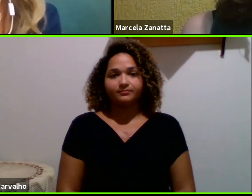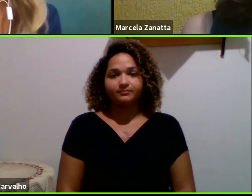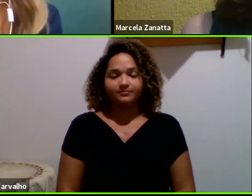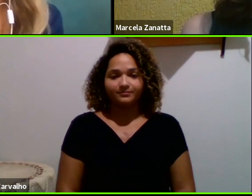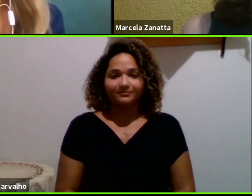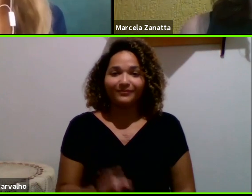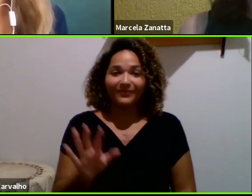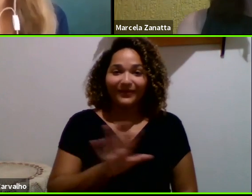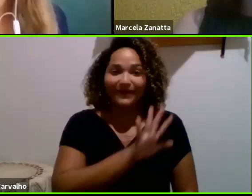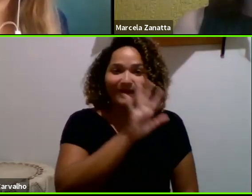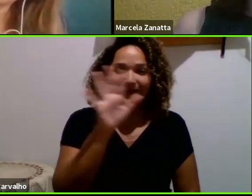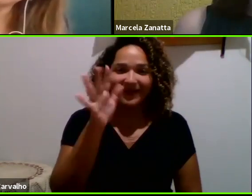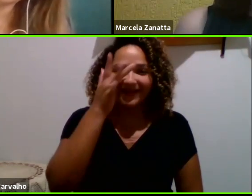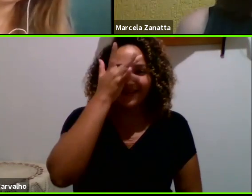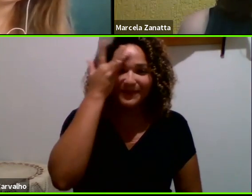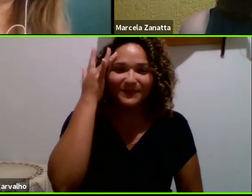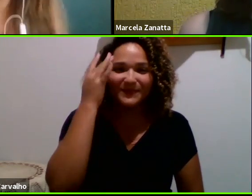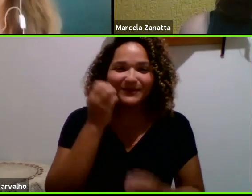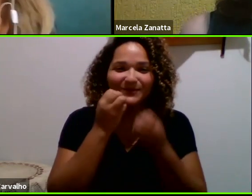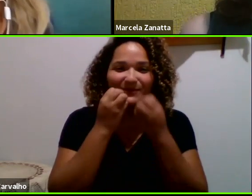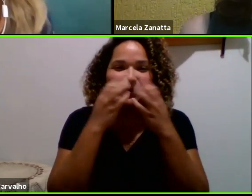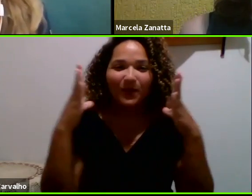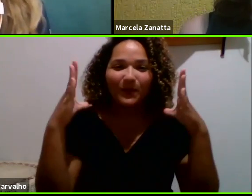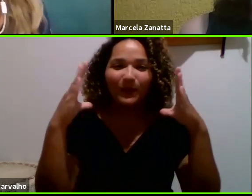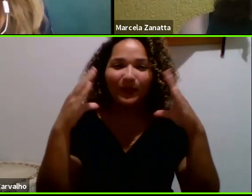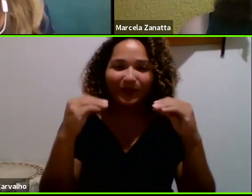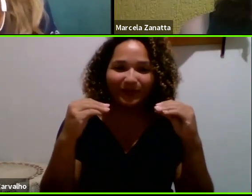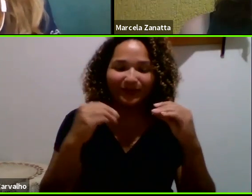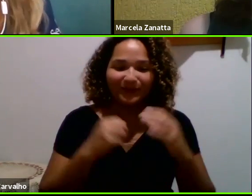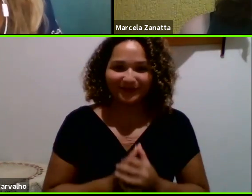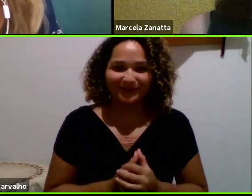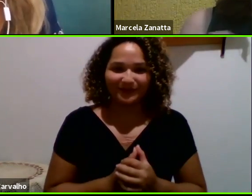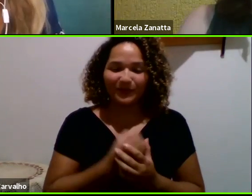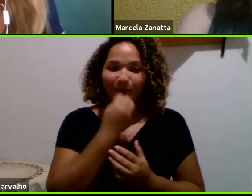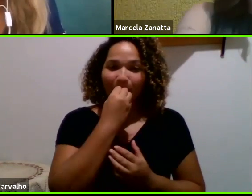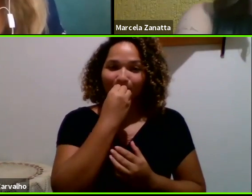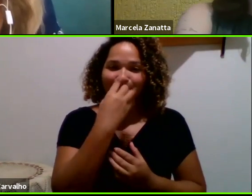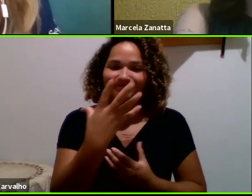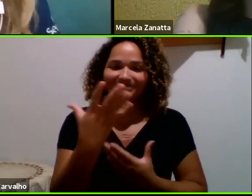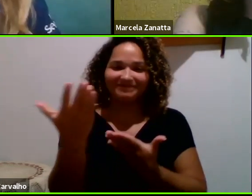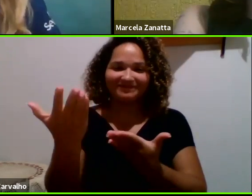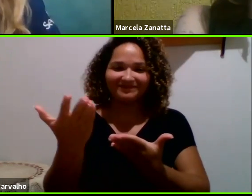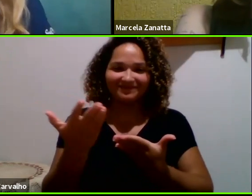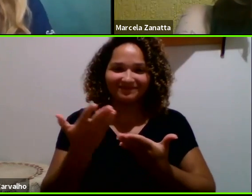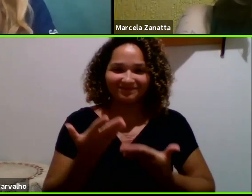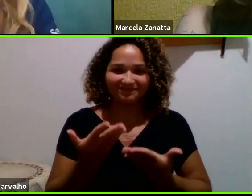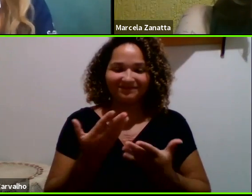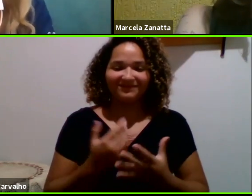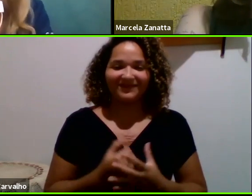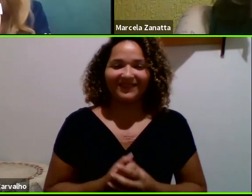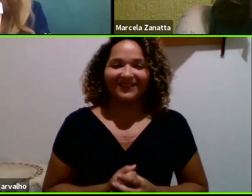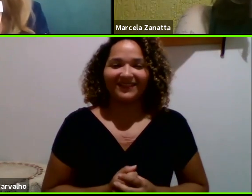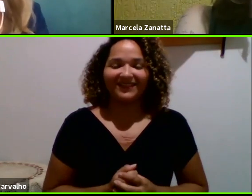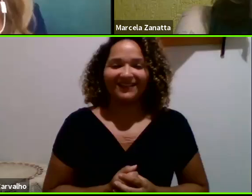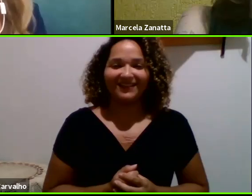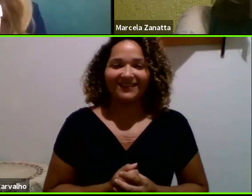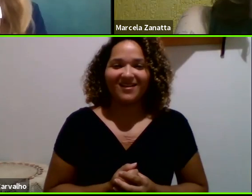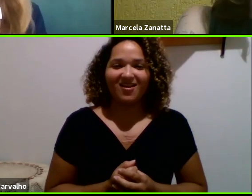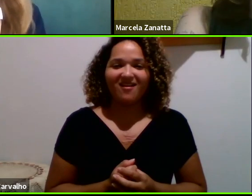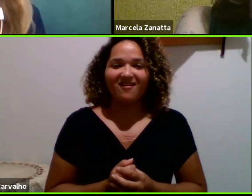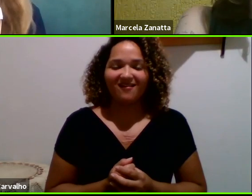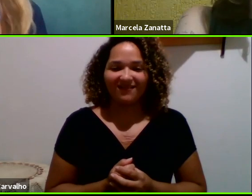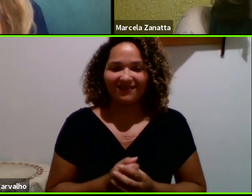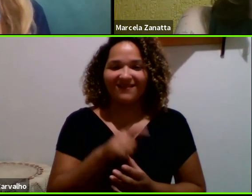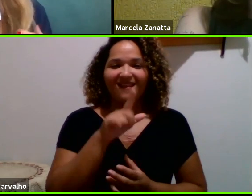Olá, pessoal! Boa noite! Sejam muito bem-vindos a mais uma live